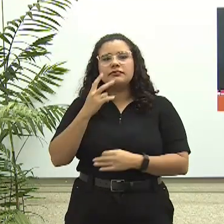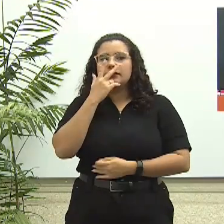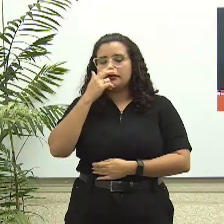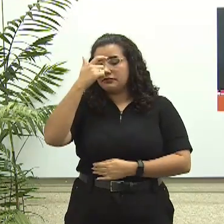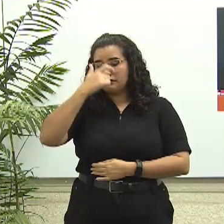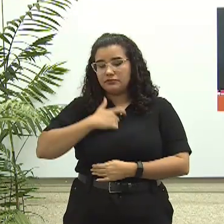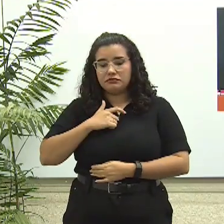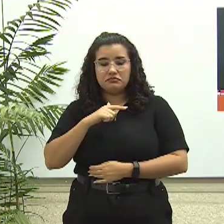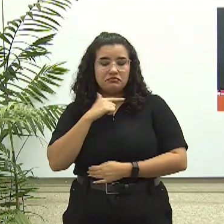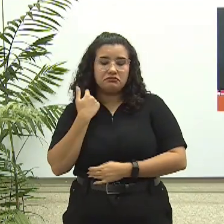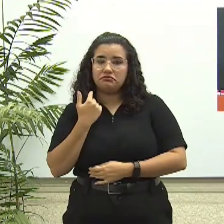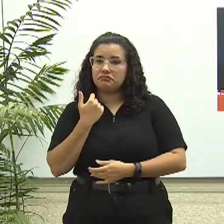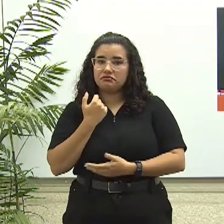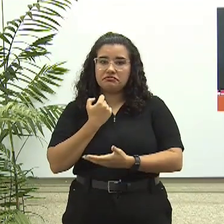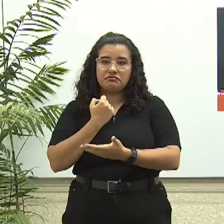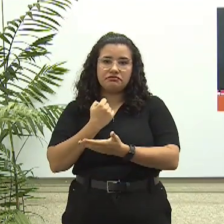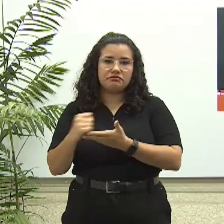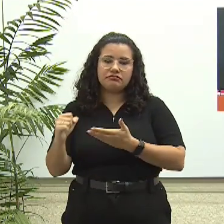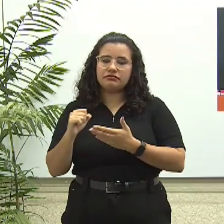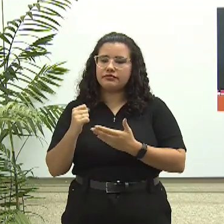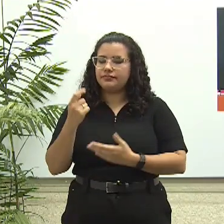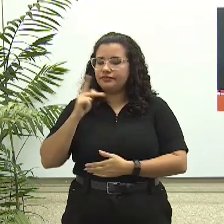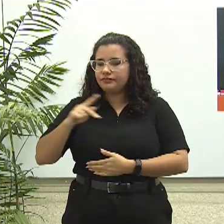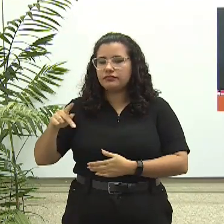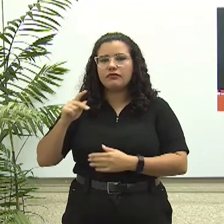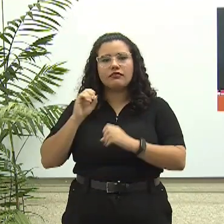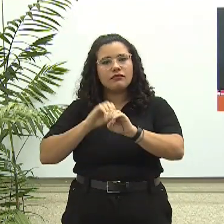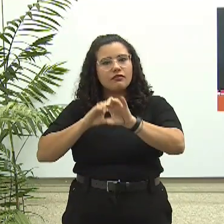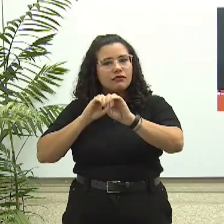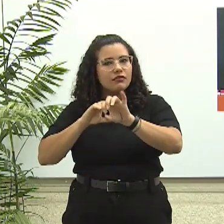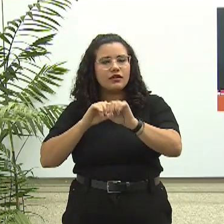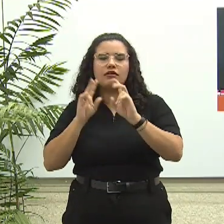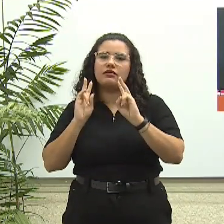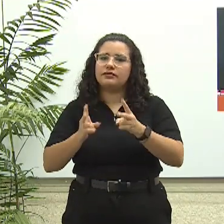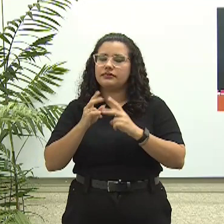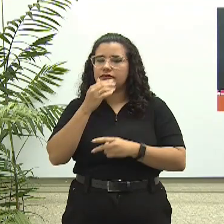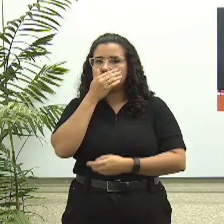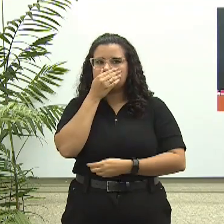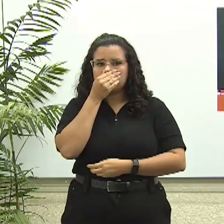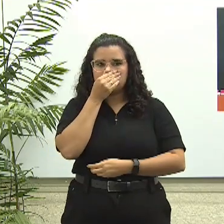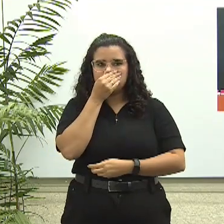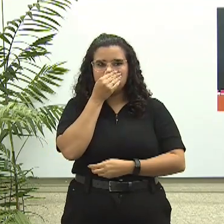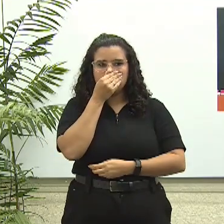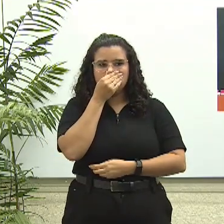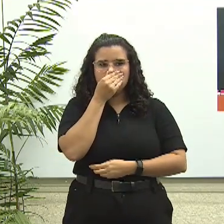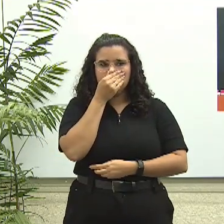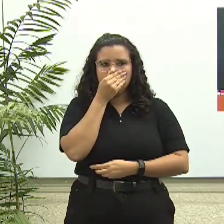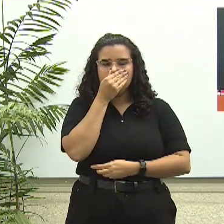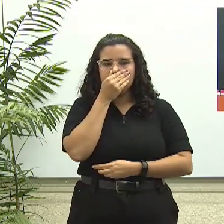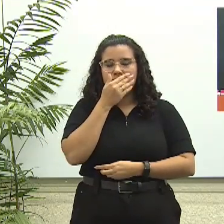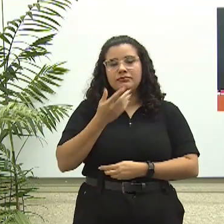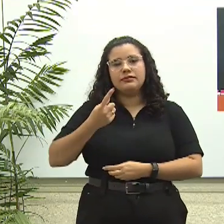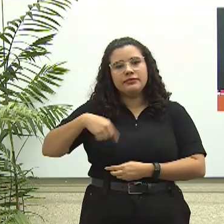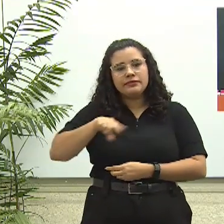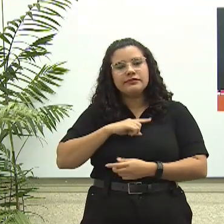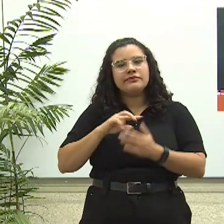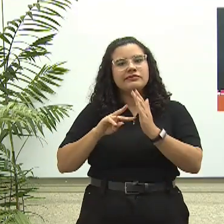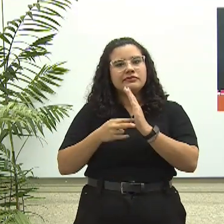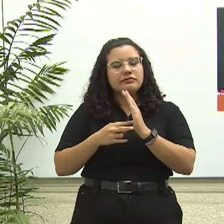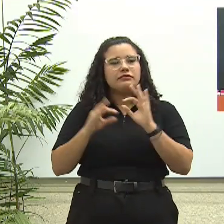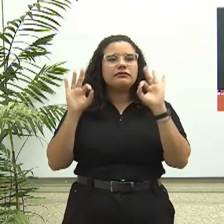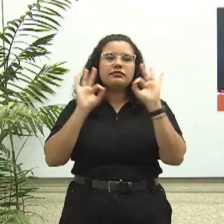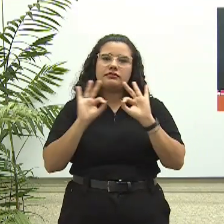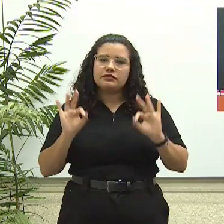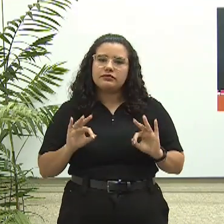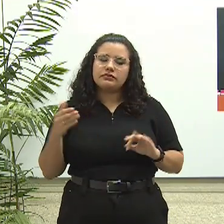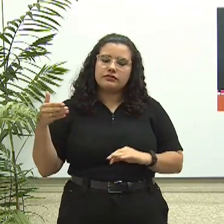e continua dando a aula então assim eu acho que a gente os sindicatos também fico muito feliz de estar num